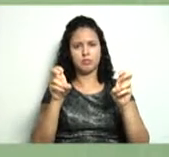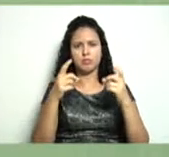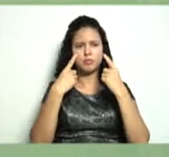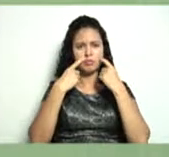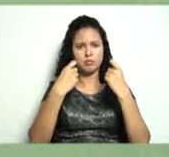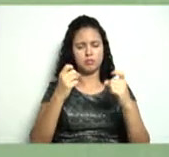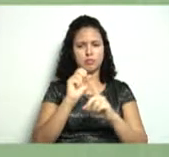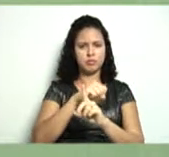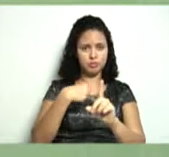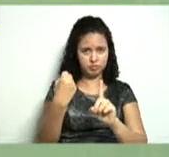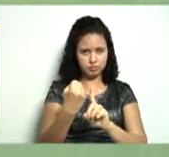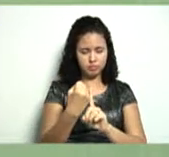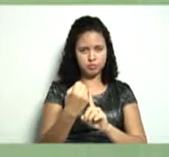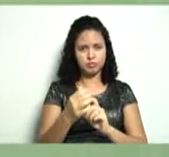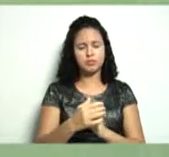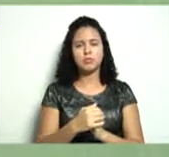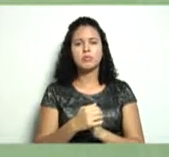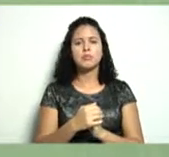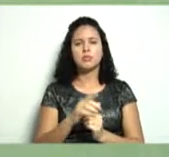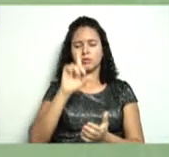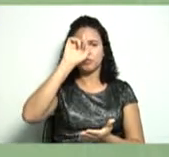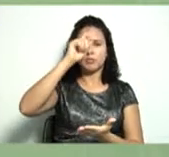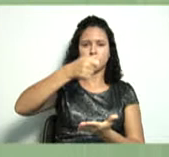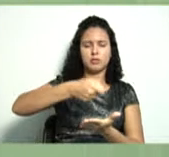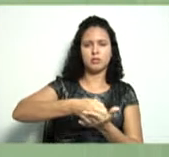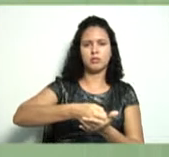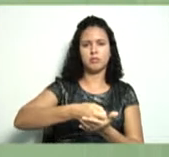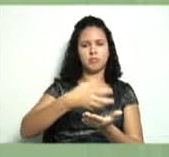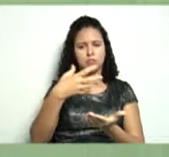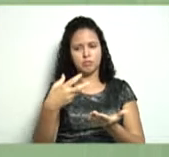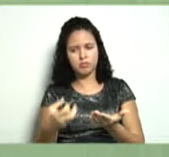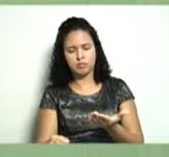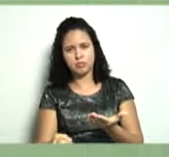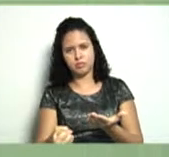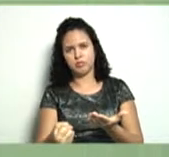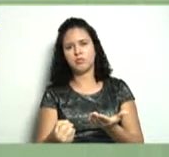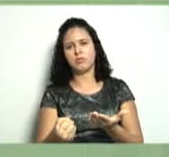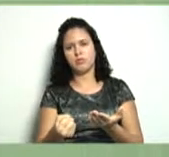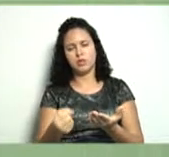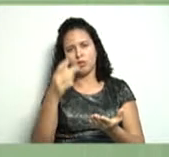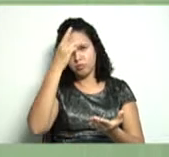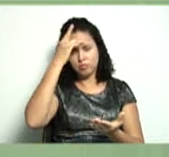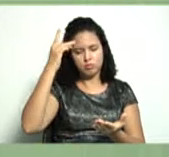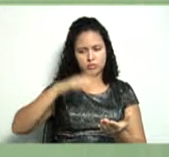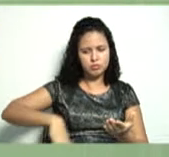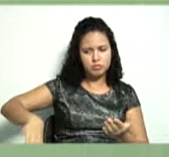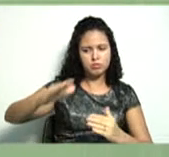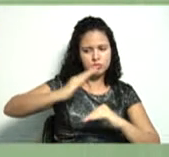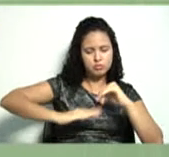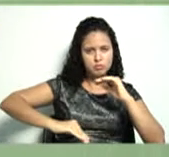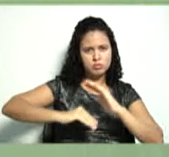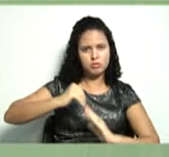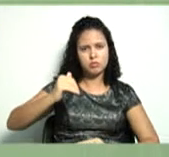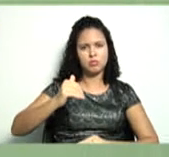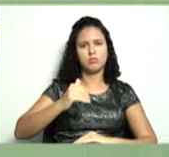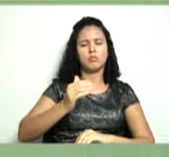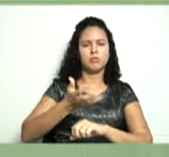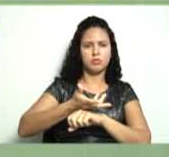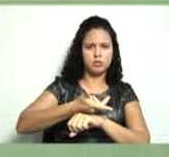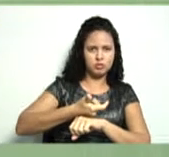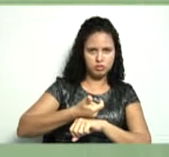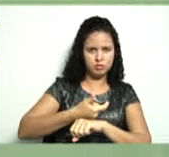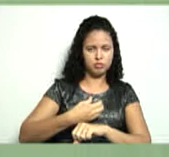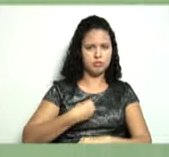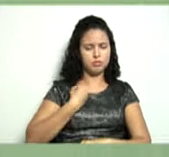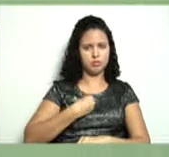da sociedade, sendo as decisões aprovadas por maioria qualificada dos presentes. Votação